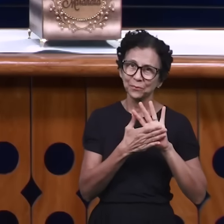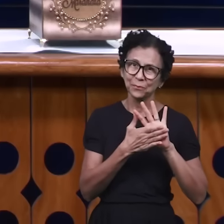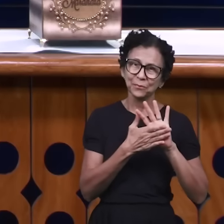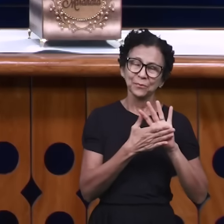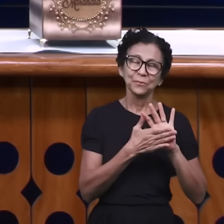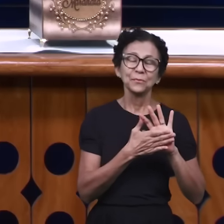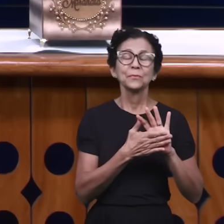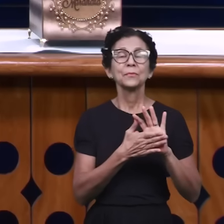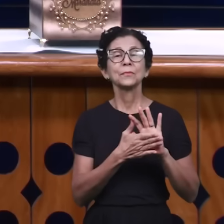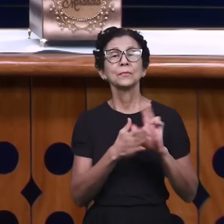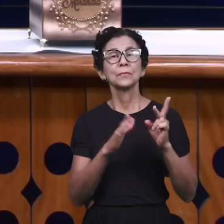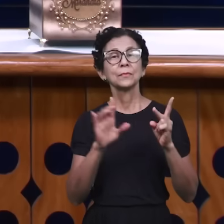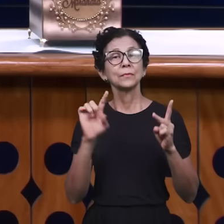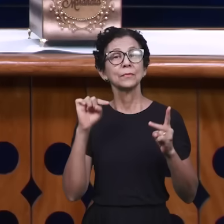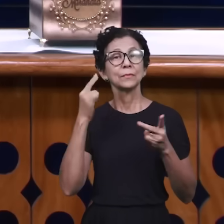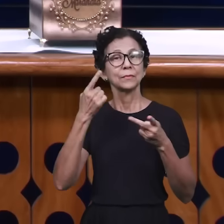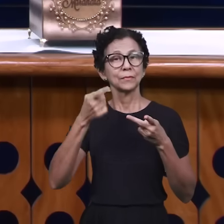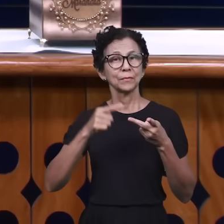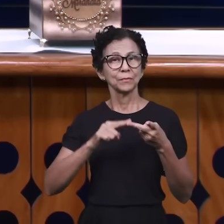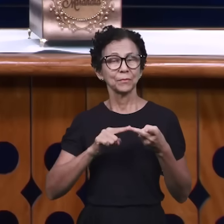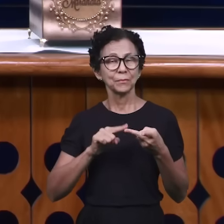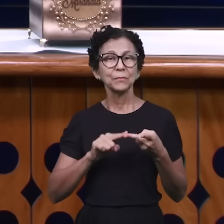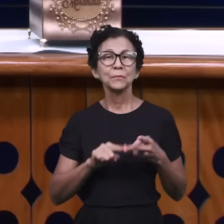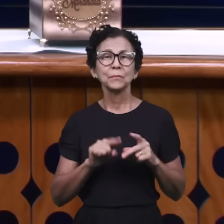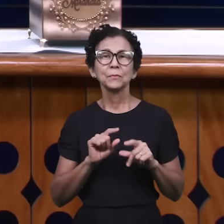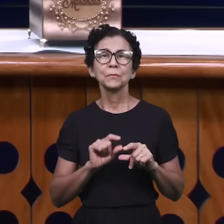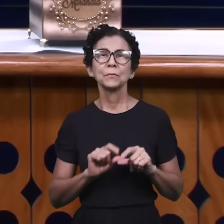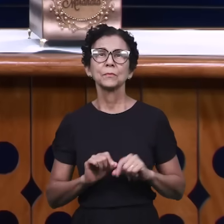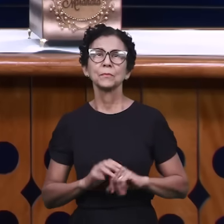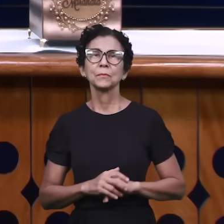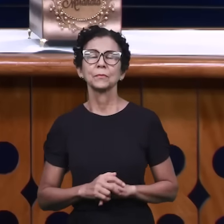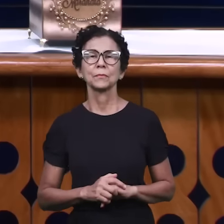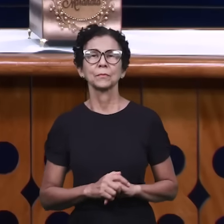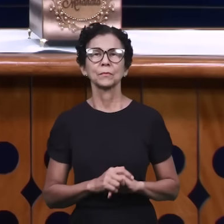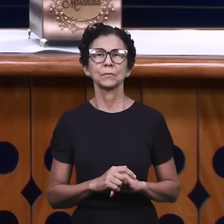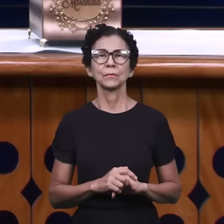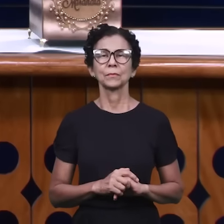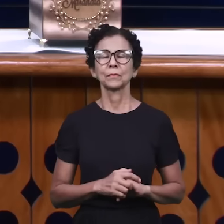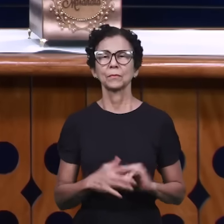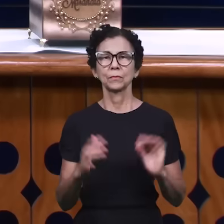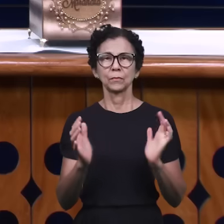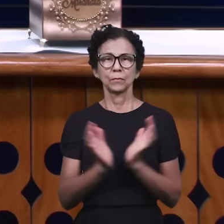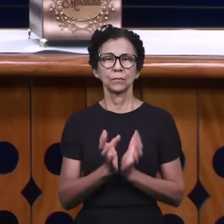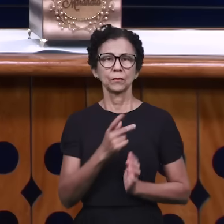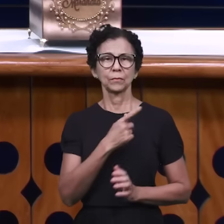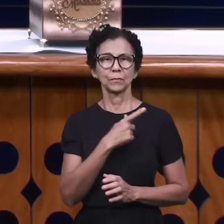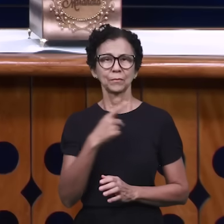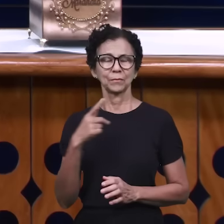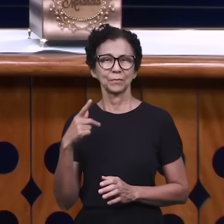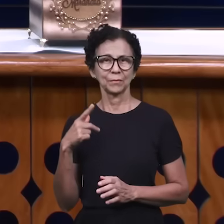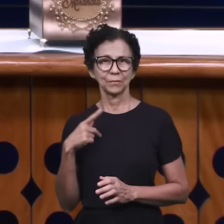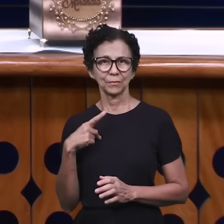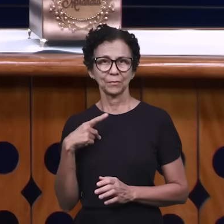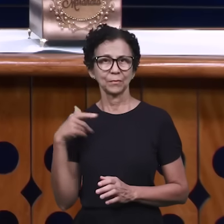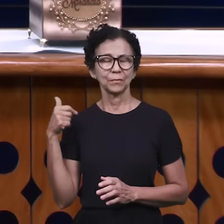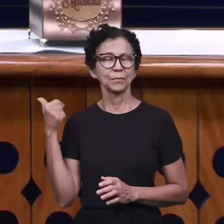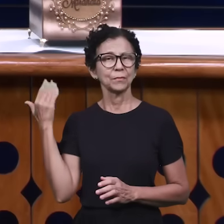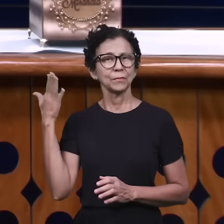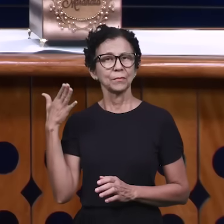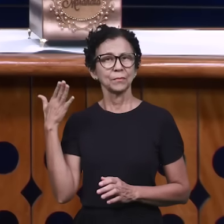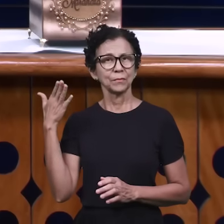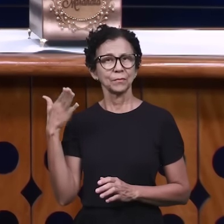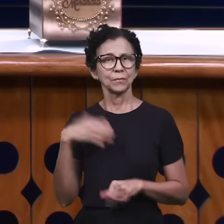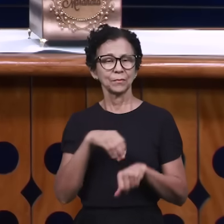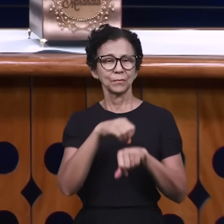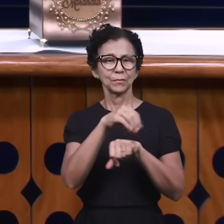este louvor e após este louvor nós iremos entrar com o grupo dos pastores que irão transmitir o nosso assunto de hoje